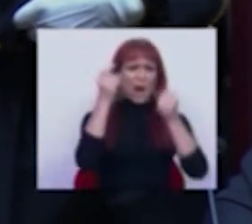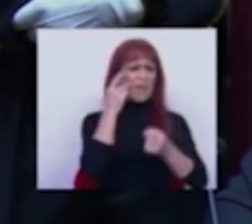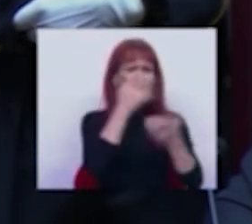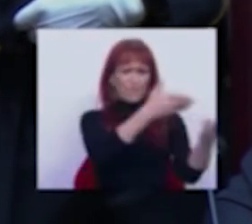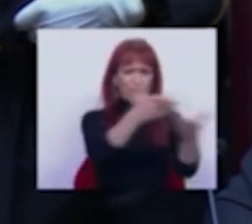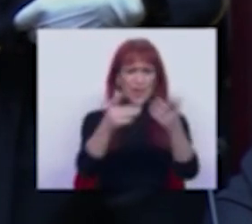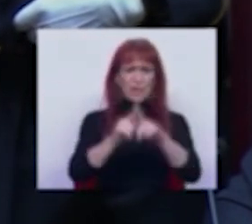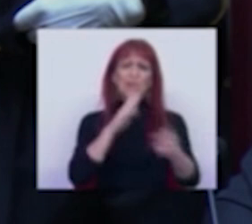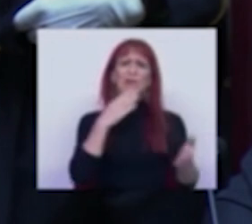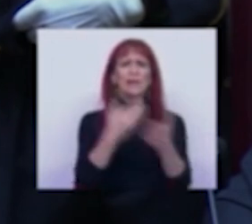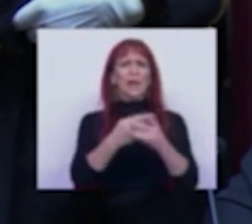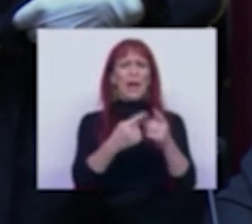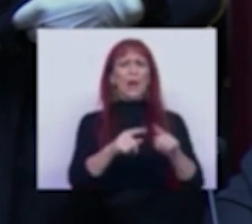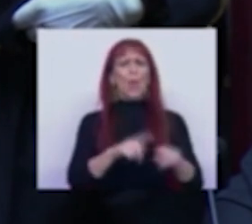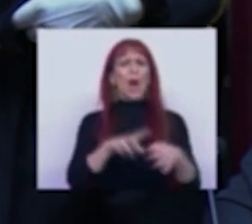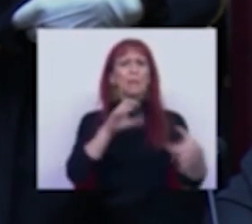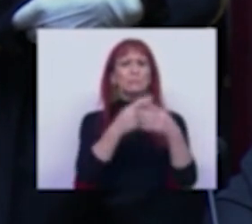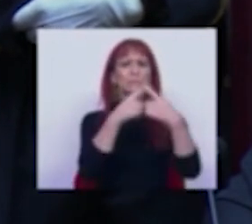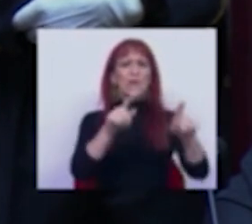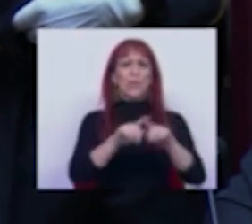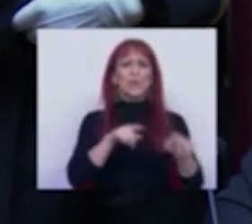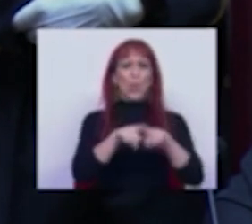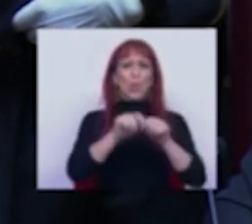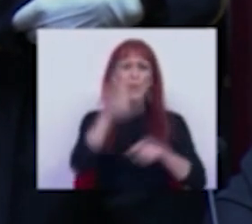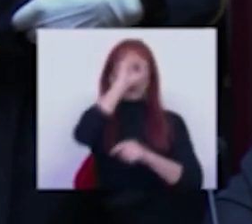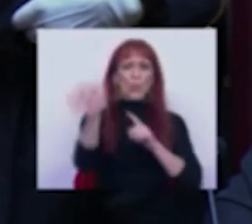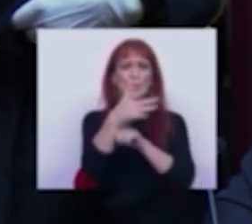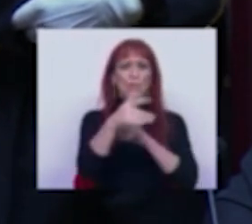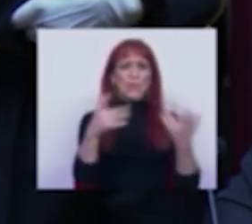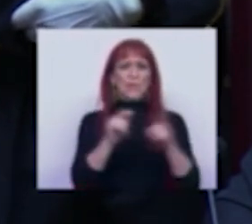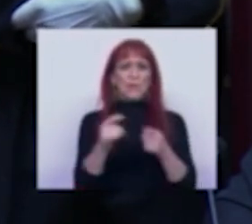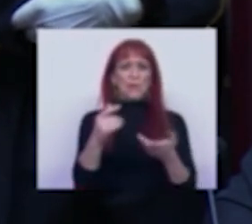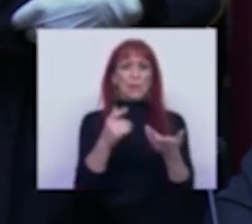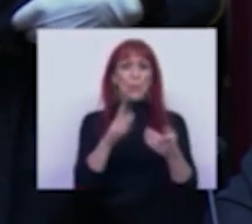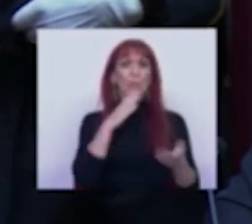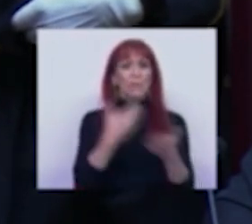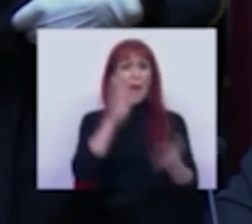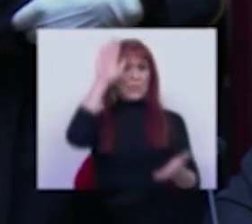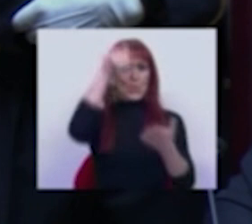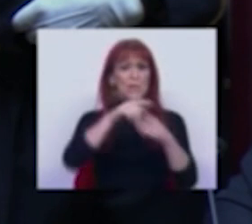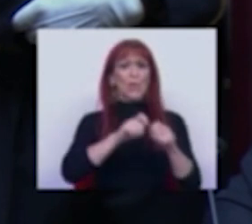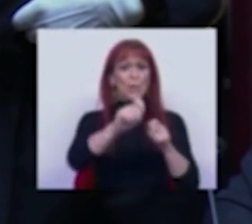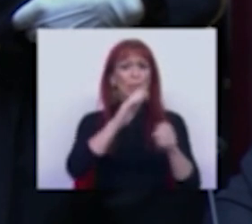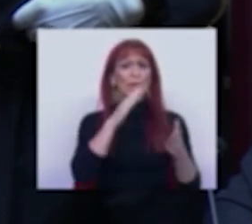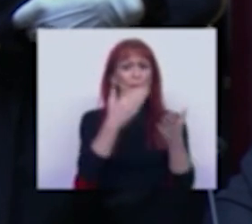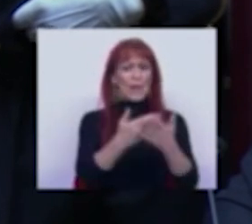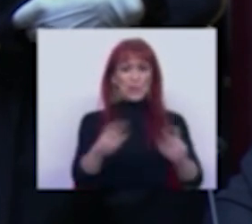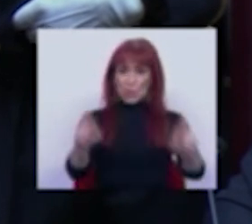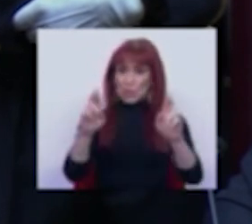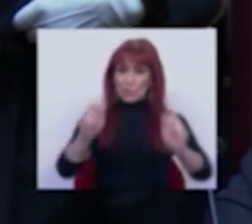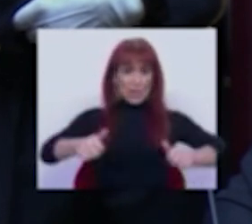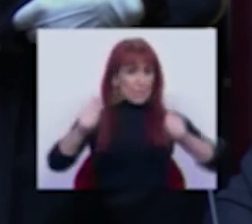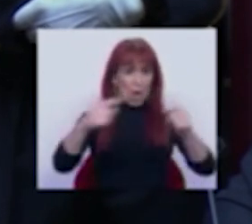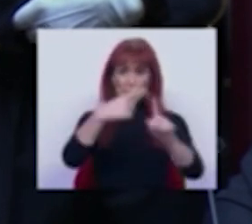vidas e reconduzir o diferendo ao plano político ou diplomático onde se concerte solução duradoura. Desejamos o